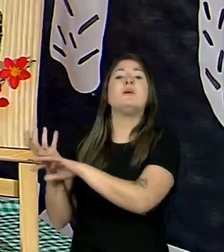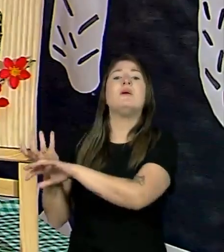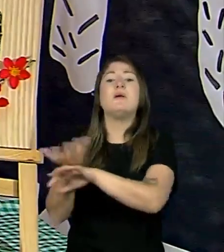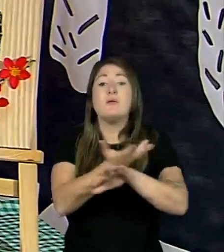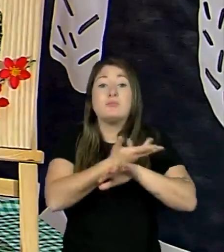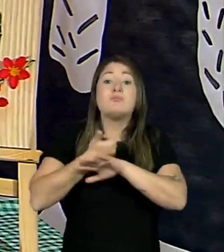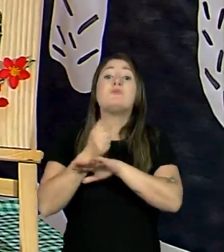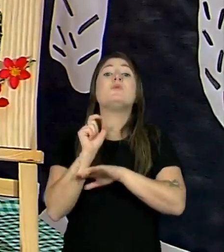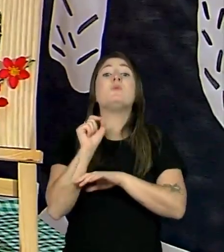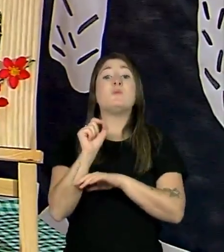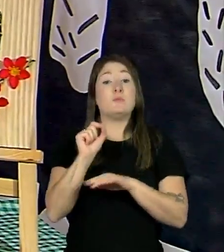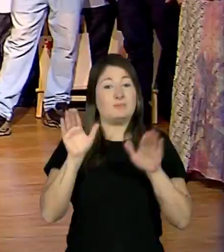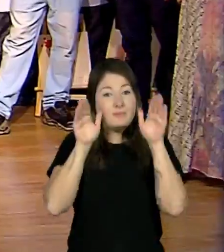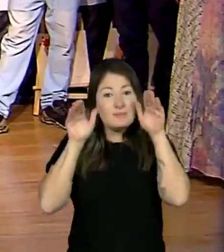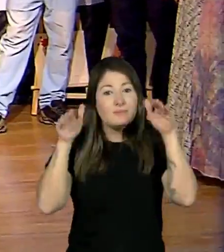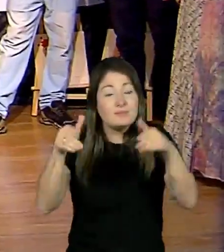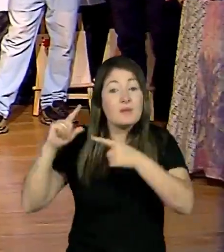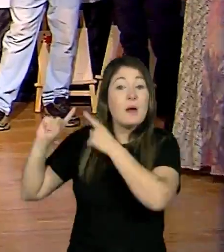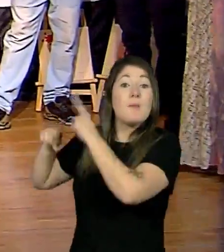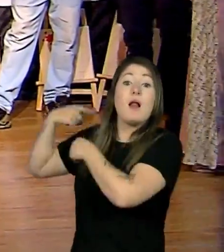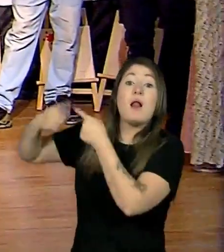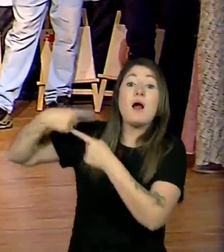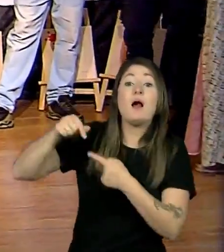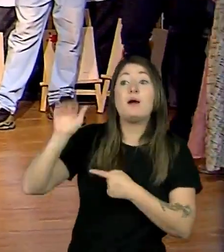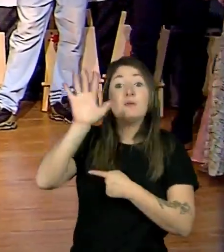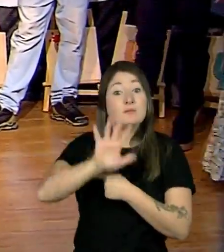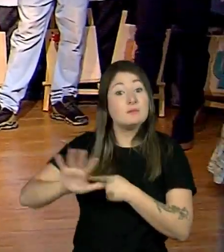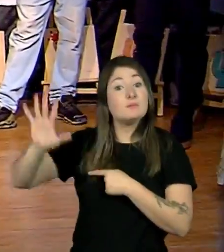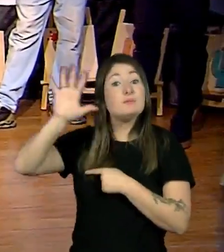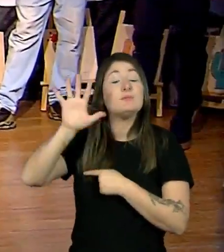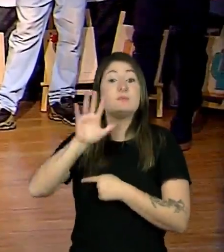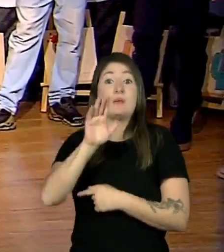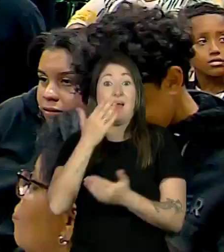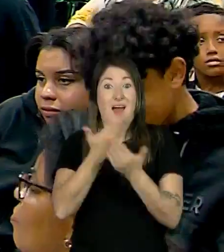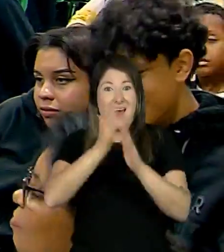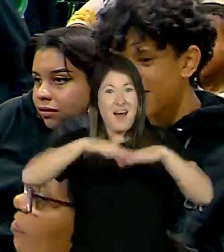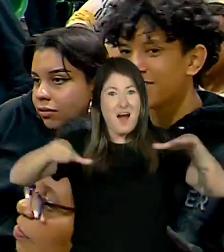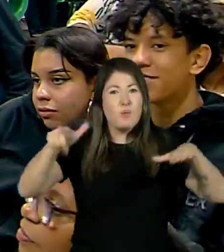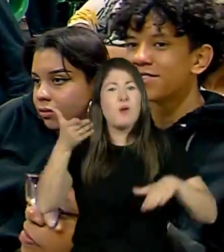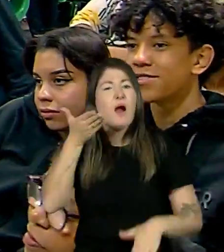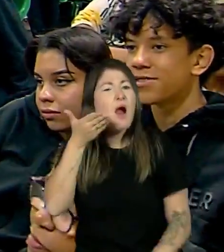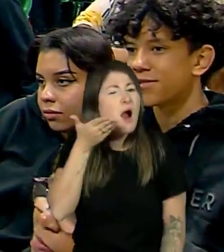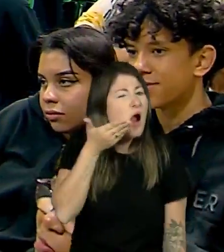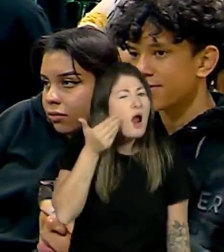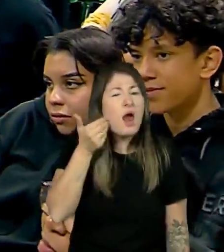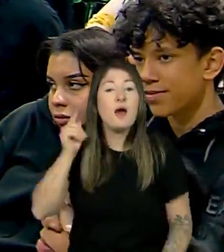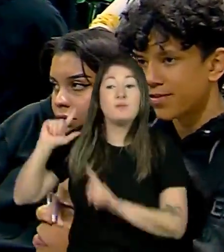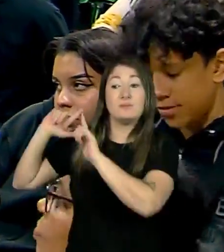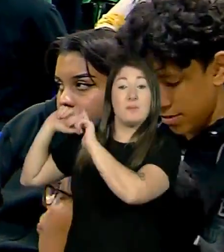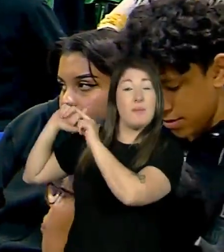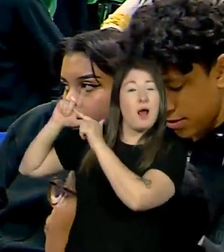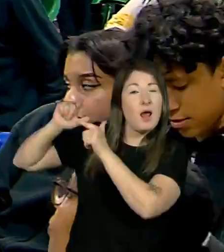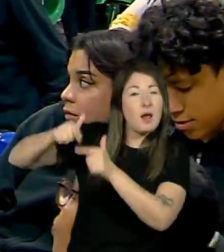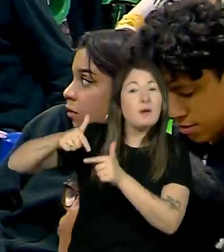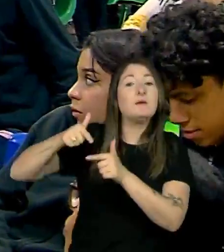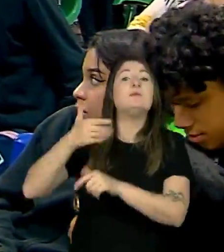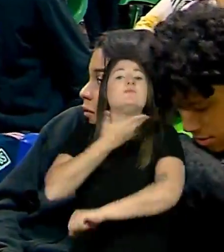da herança nordestina. Os alunos exploraram os costumes e tradições